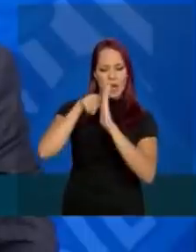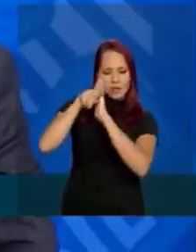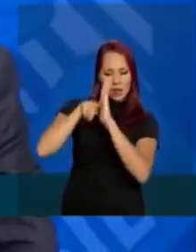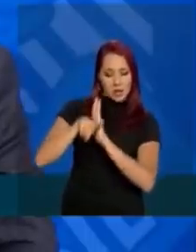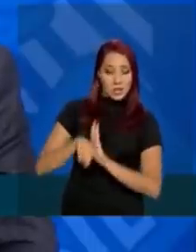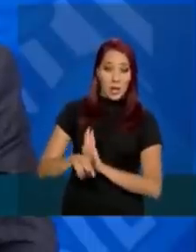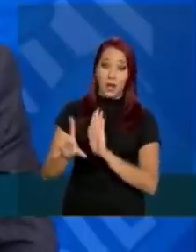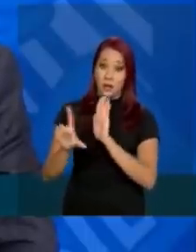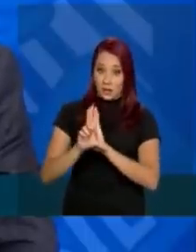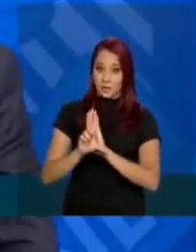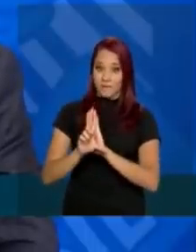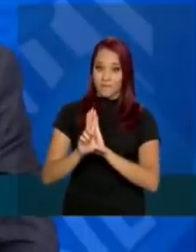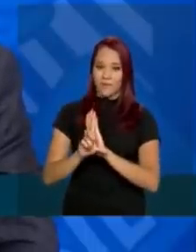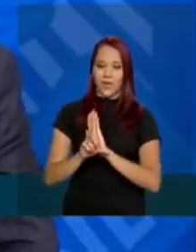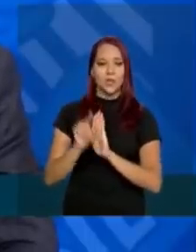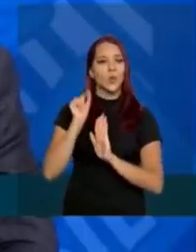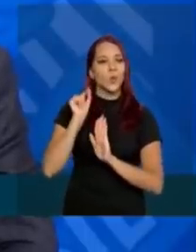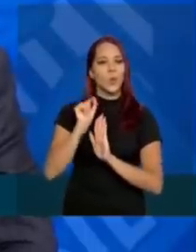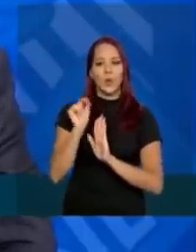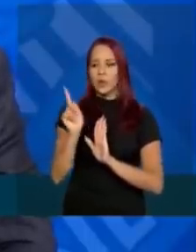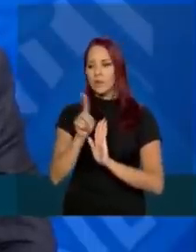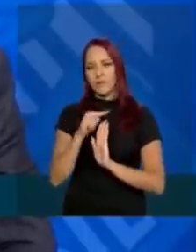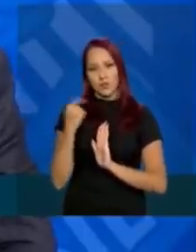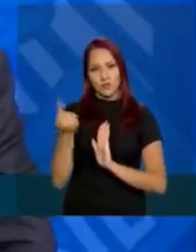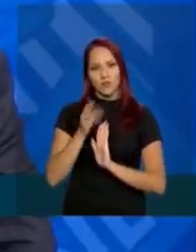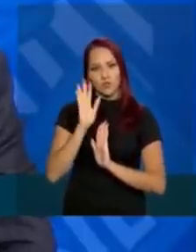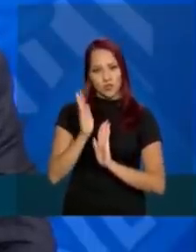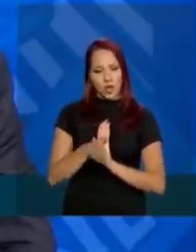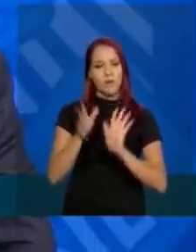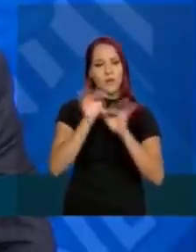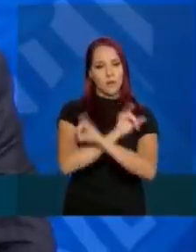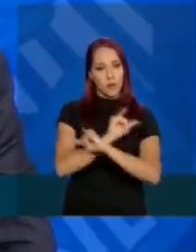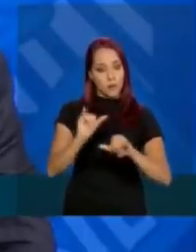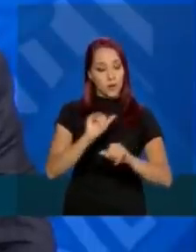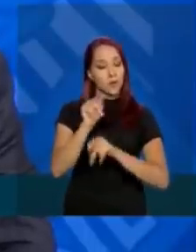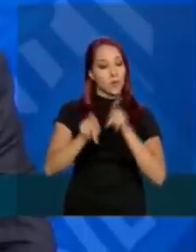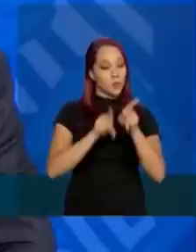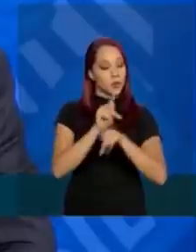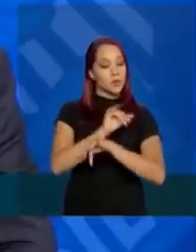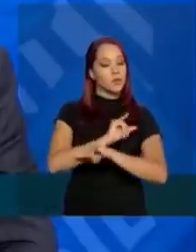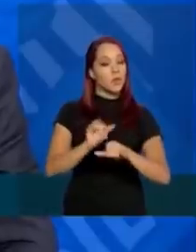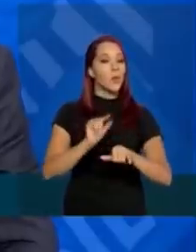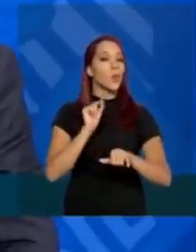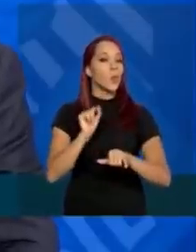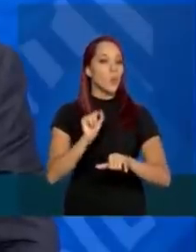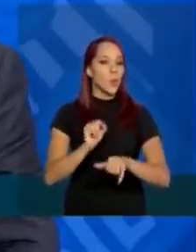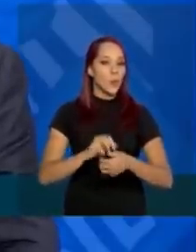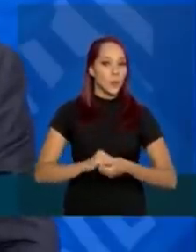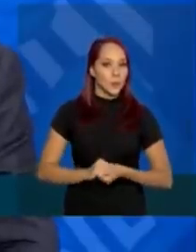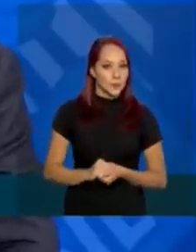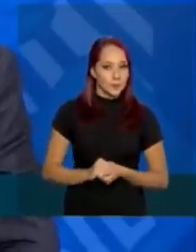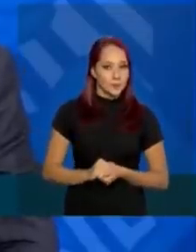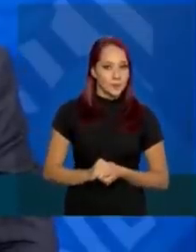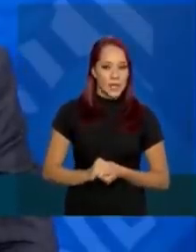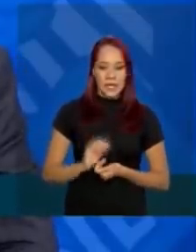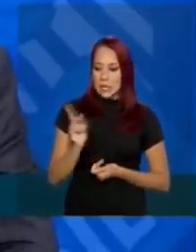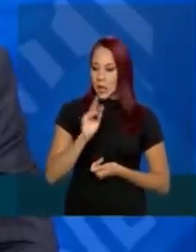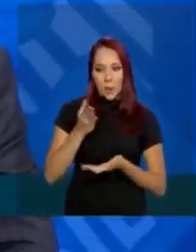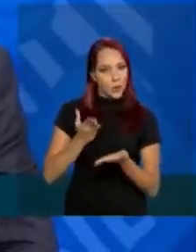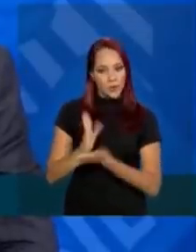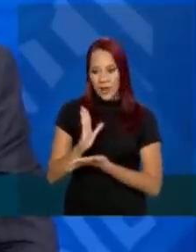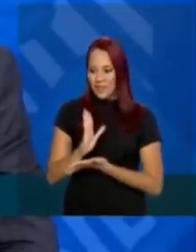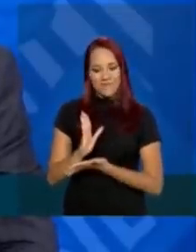a lei. O que nós estamos já informando a população? Não foi